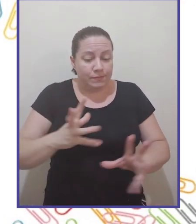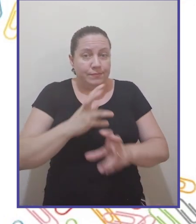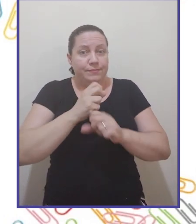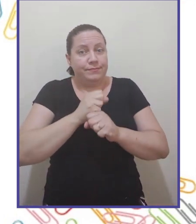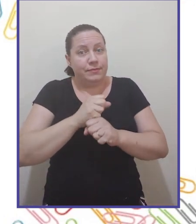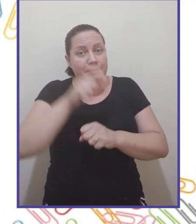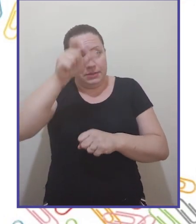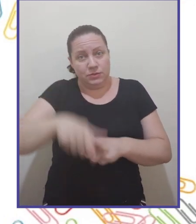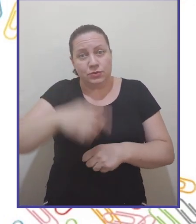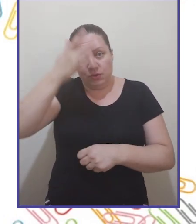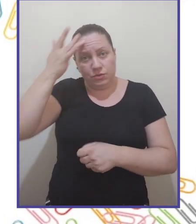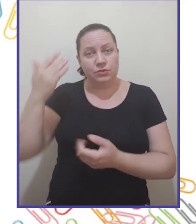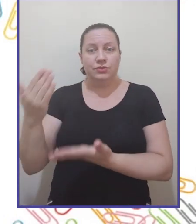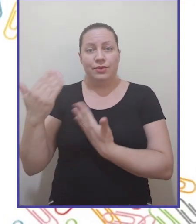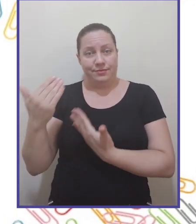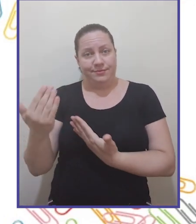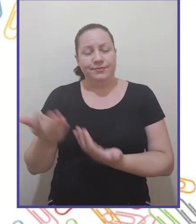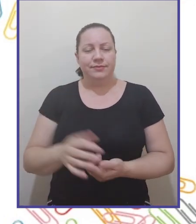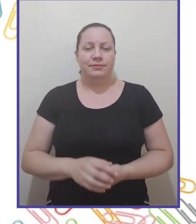nova, por exemplo.